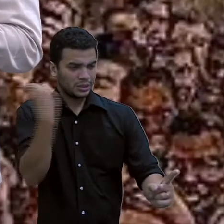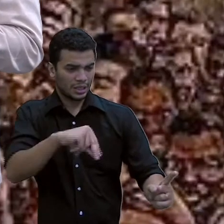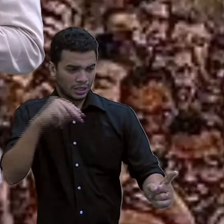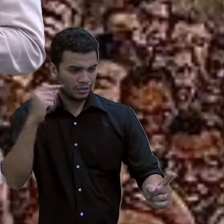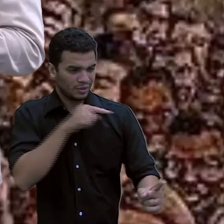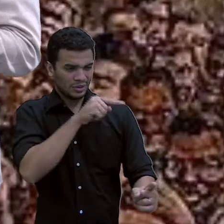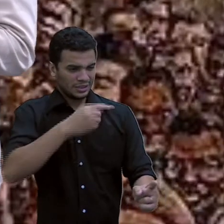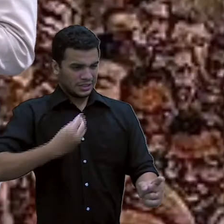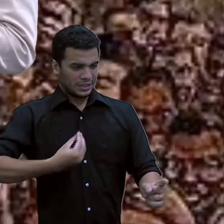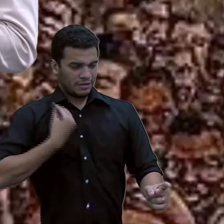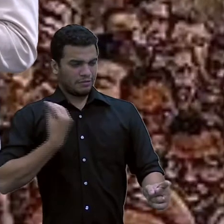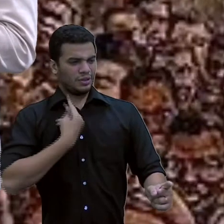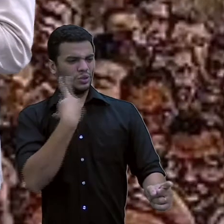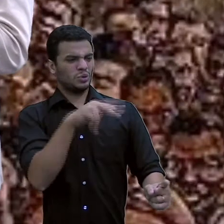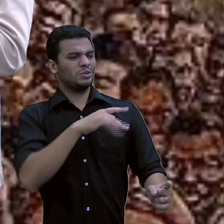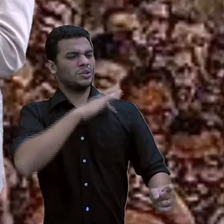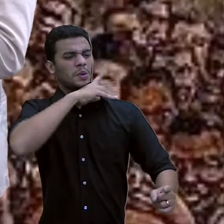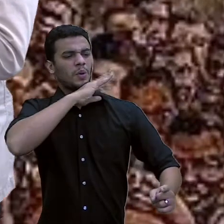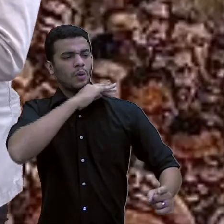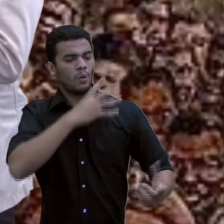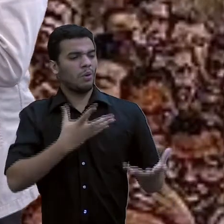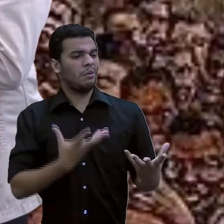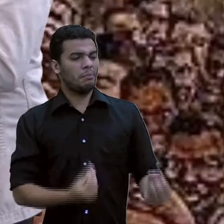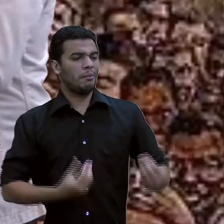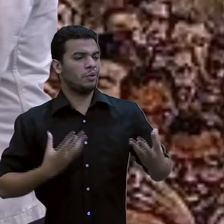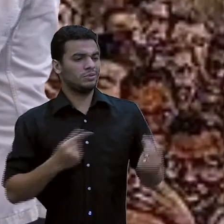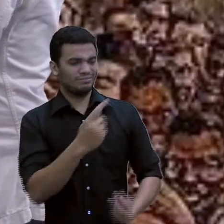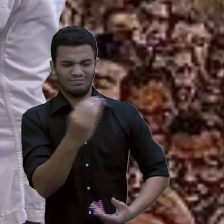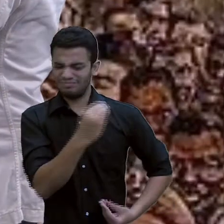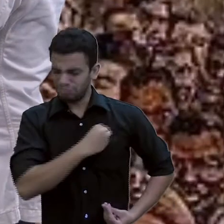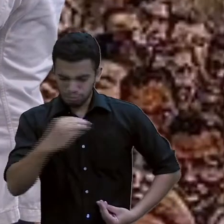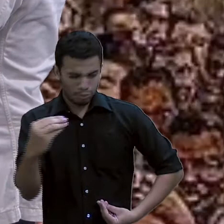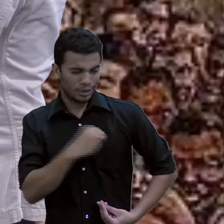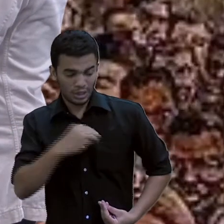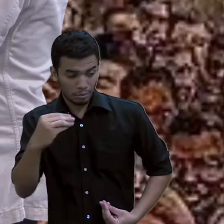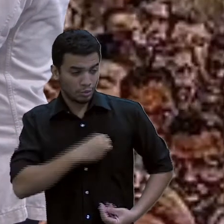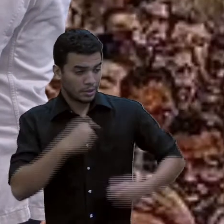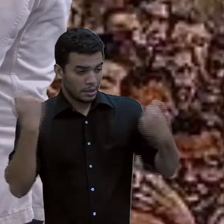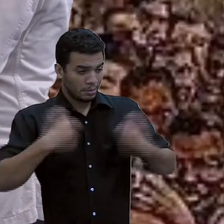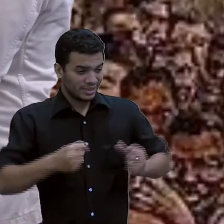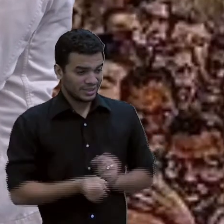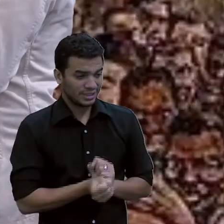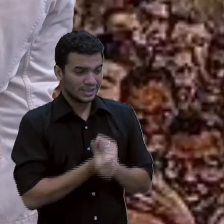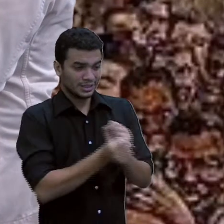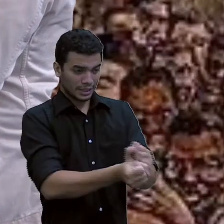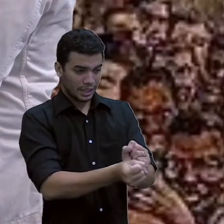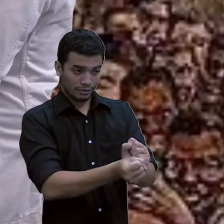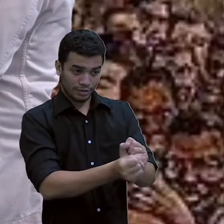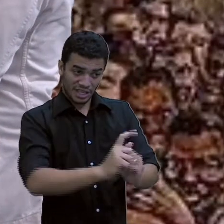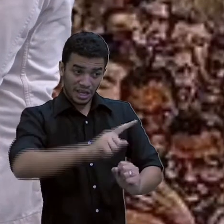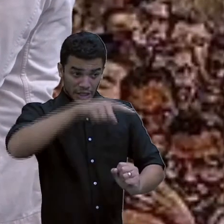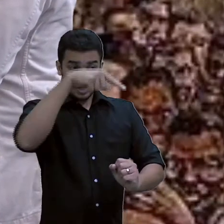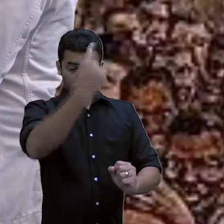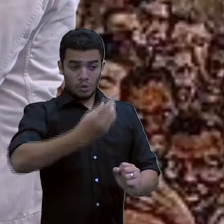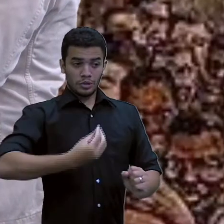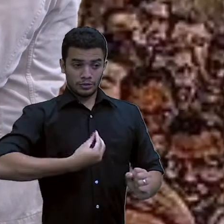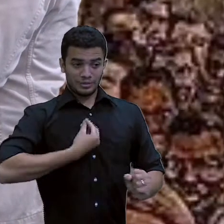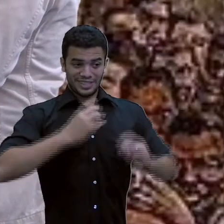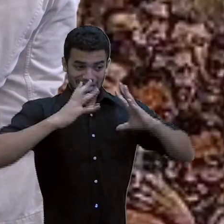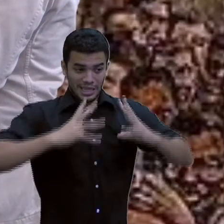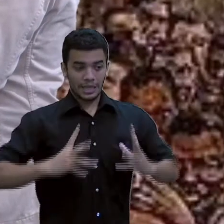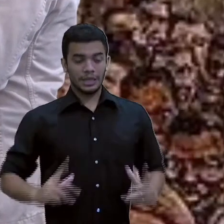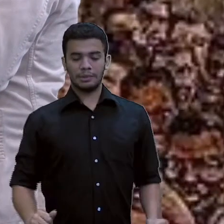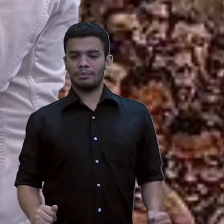os africanos, do cristianismo. Olha na imagem o sofrimento